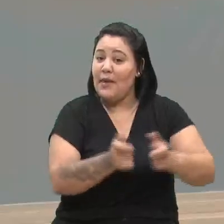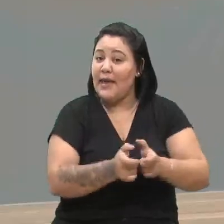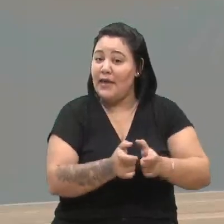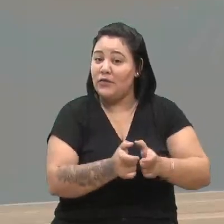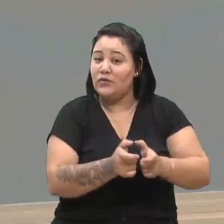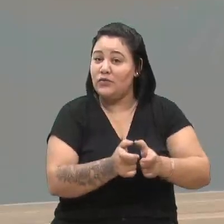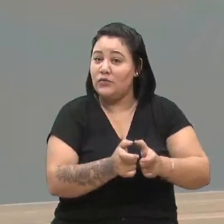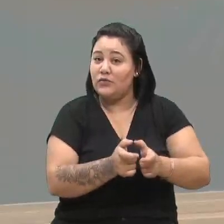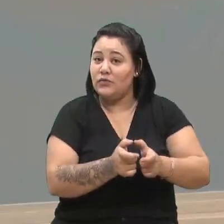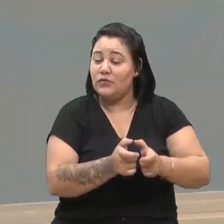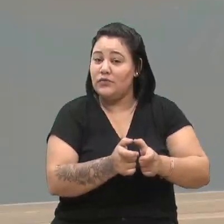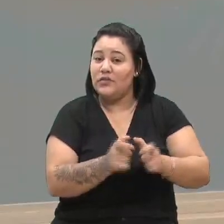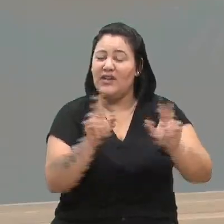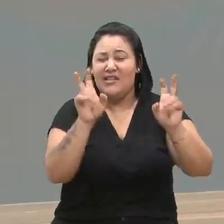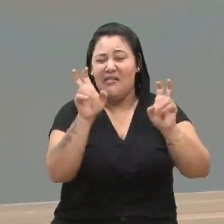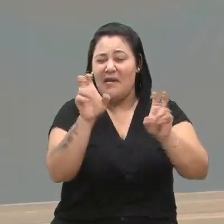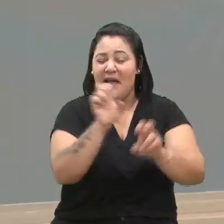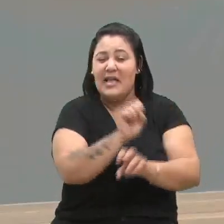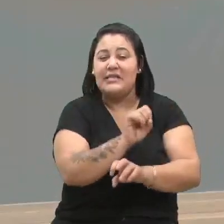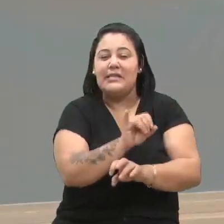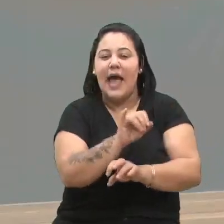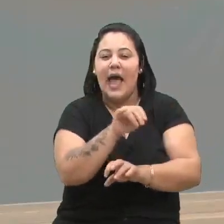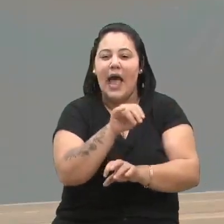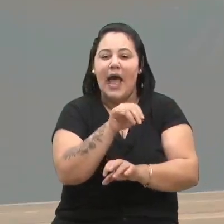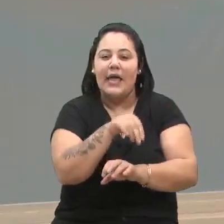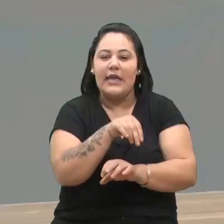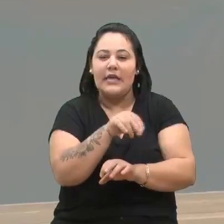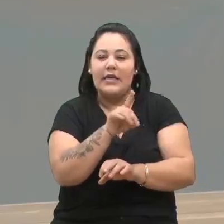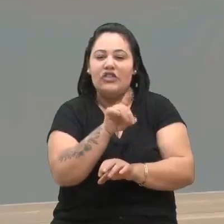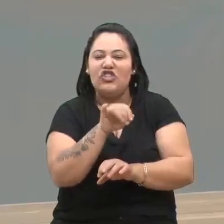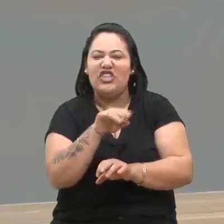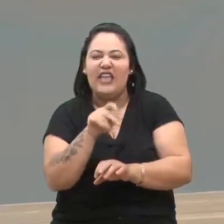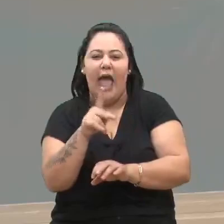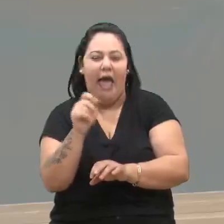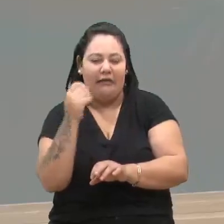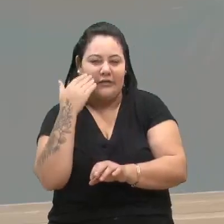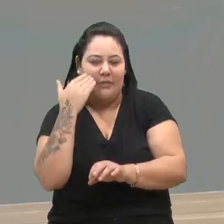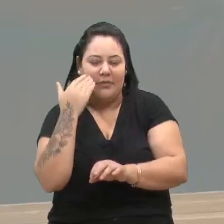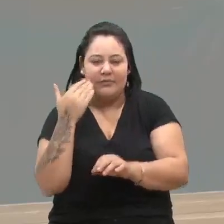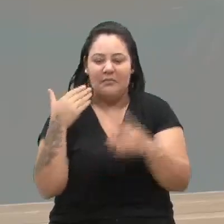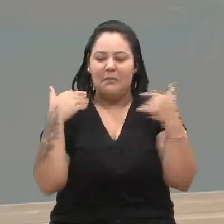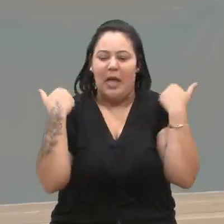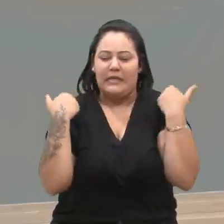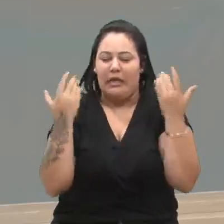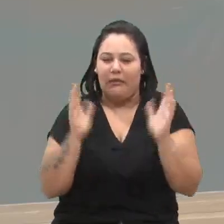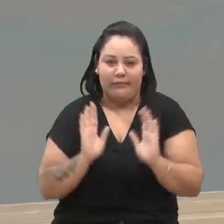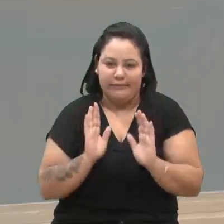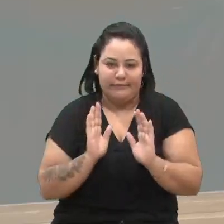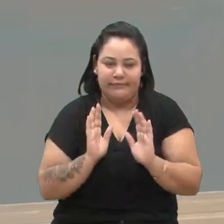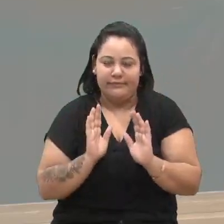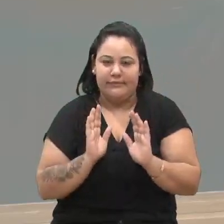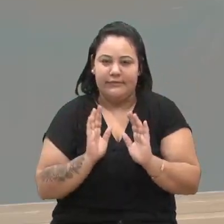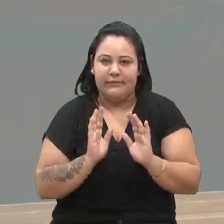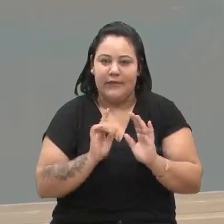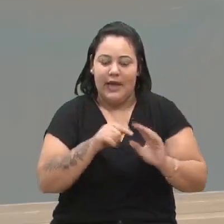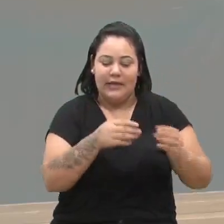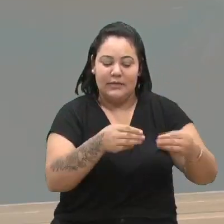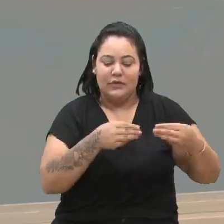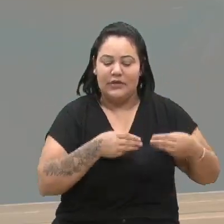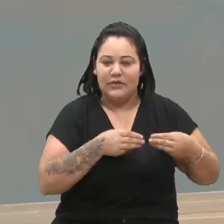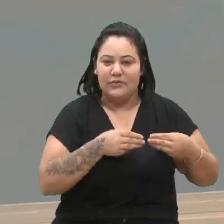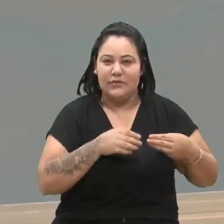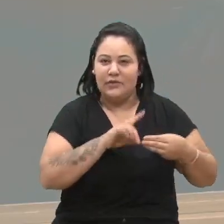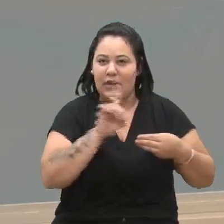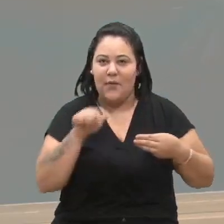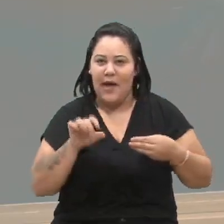de saidinhas. As saídas temporárias, essa moção não é só inócua, porque